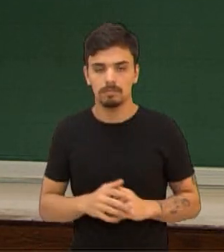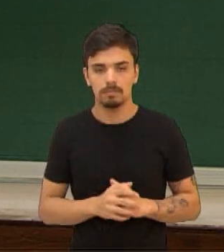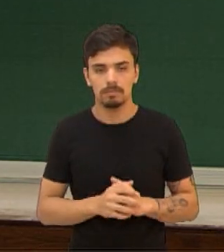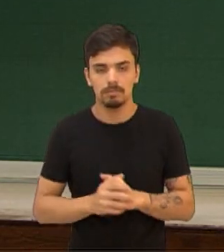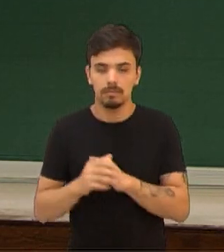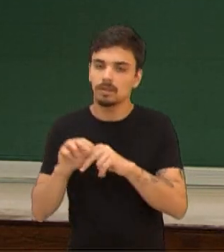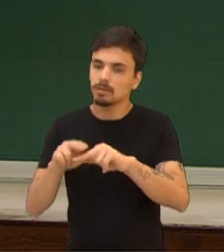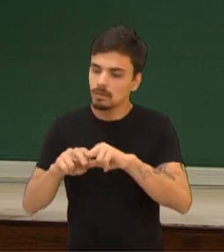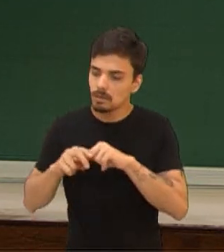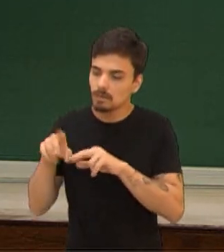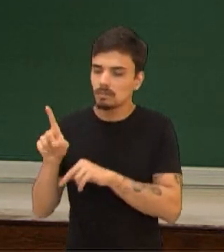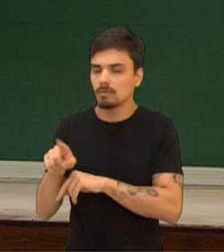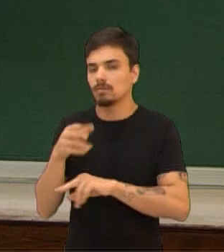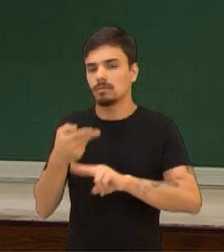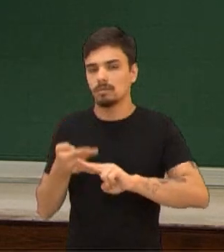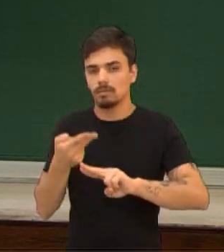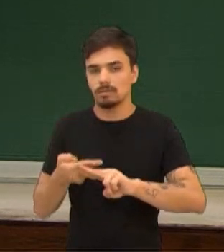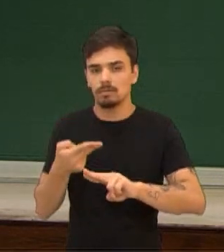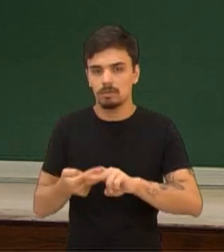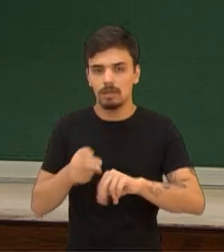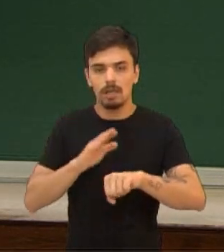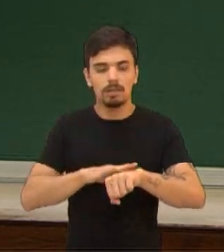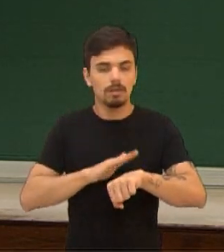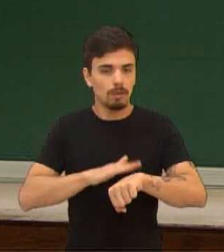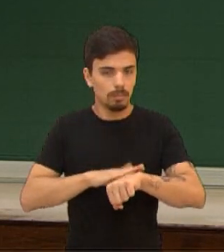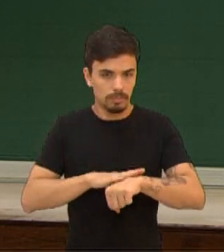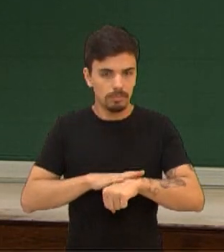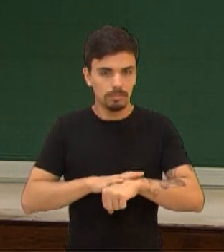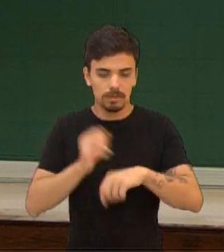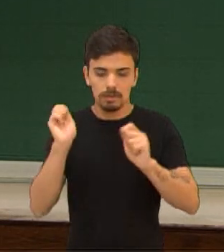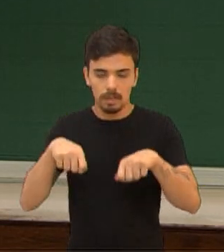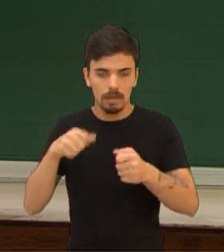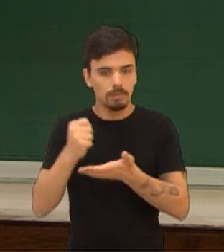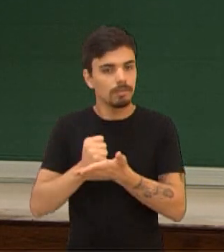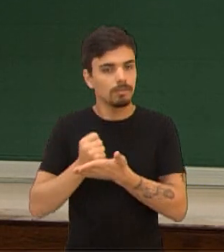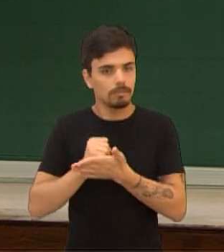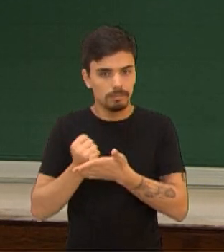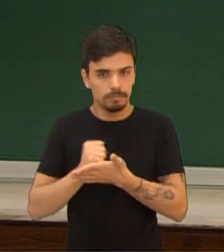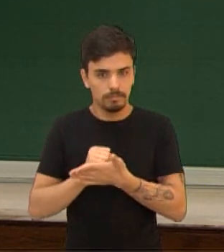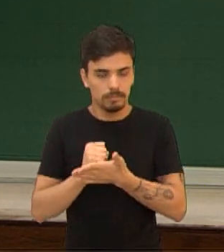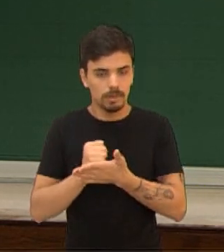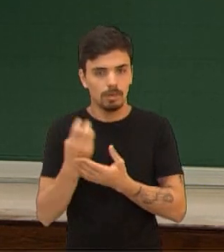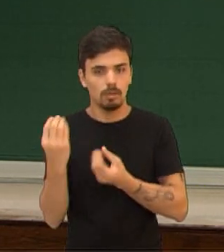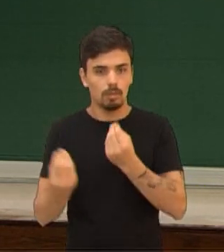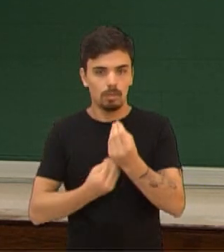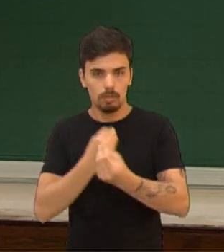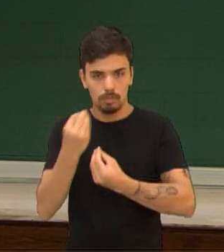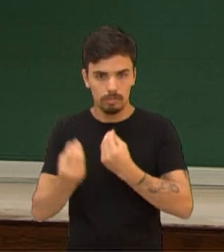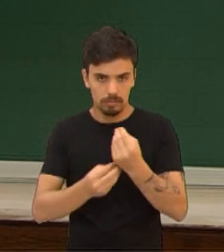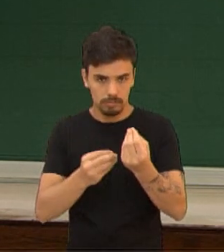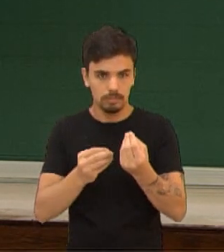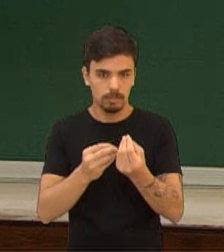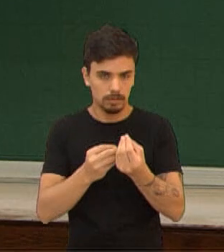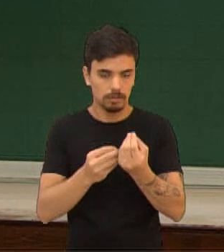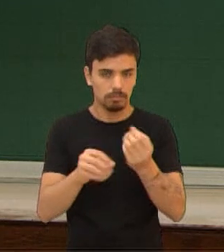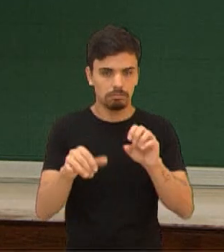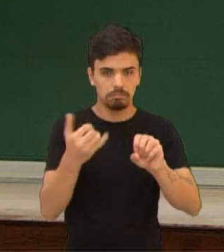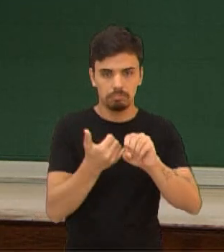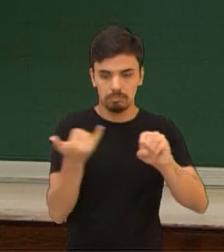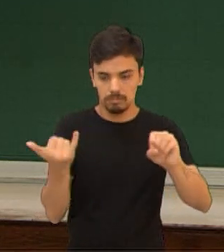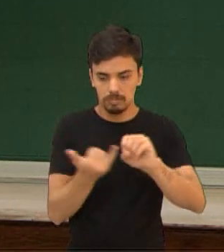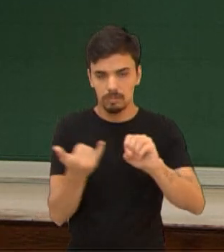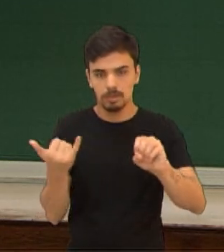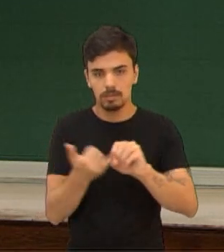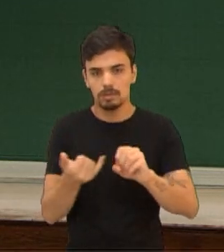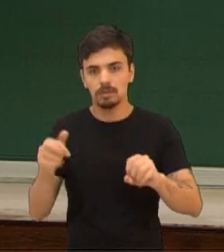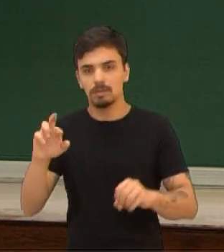E isso é muito usado em temporizadores. Eu posso controlar esse tempo conforme o resistor e o capacitor que eu utilizar. Eu posso controlar